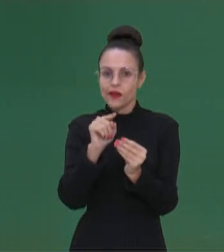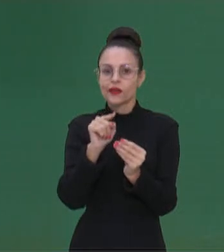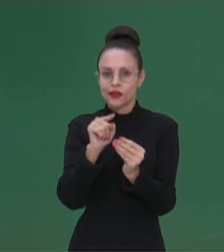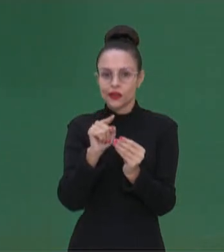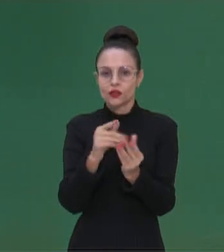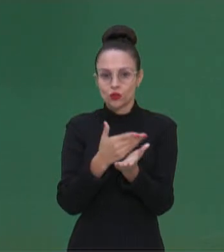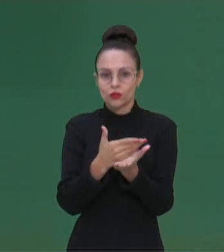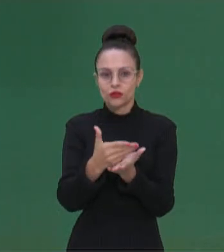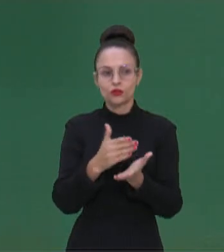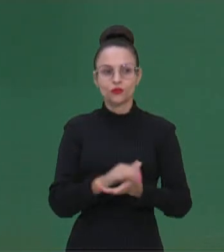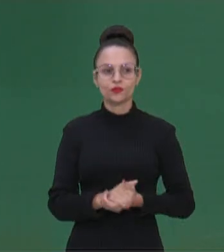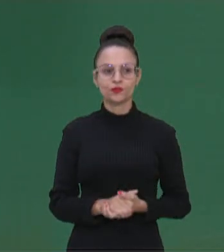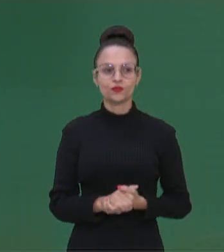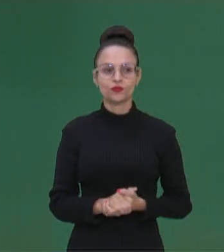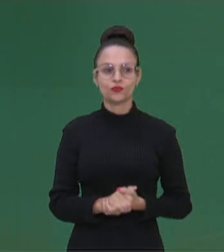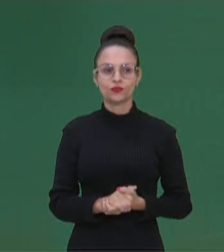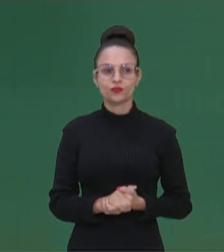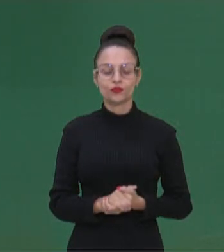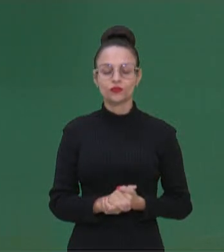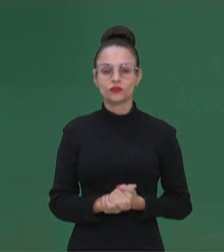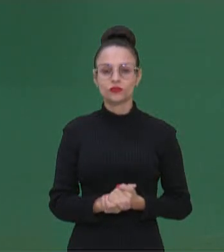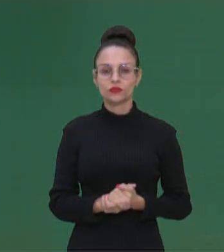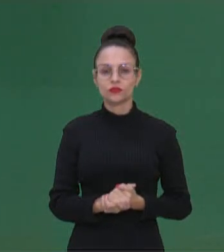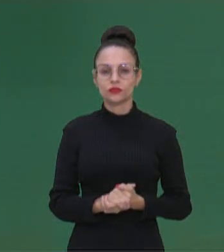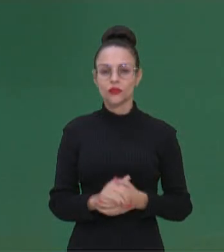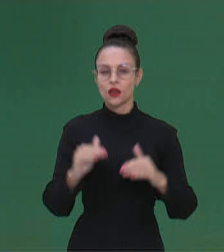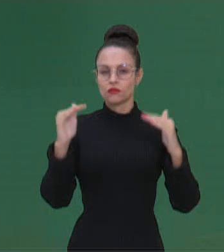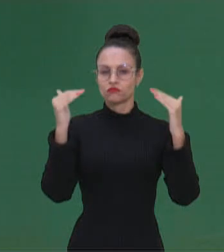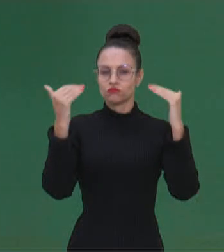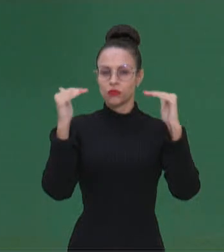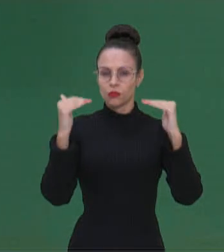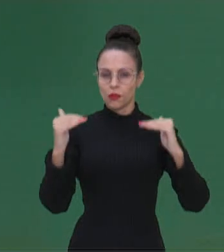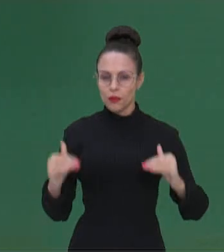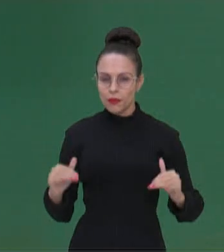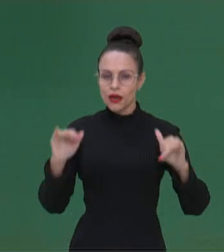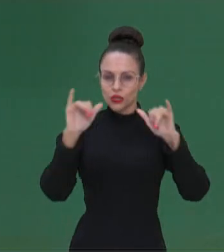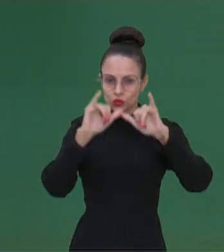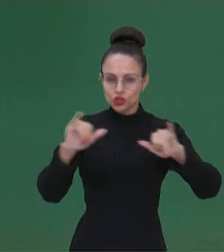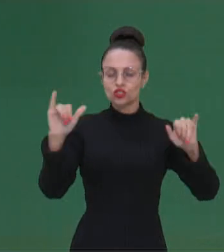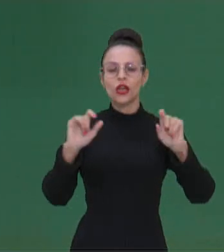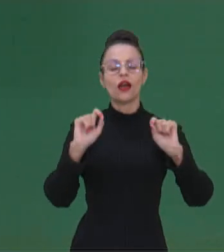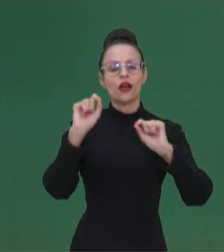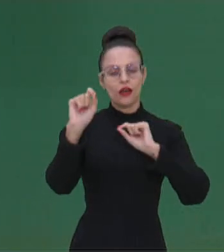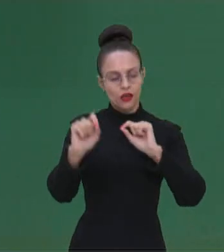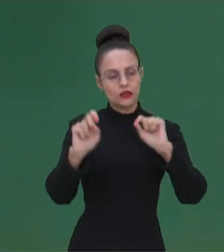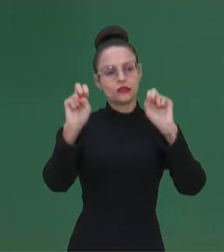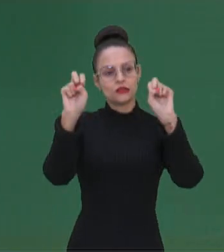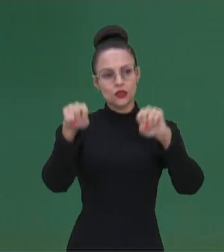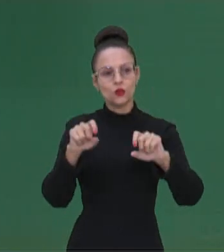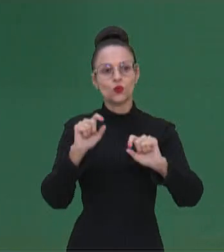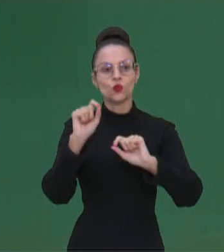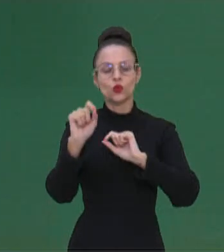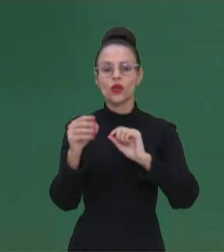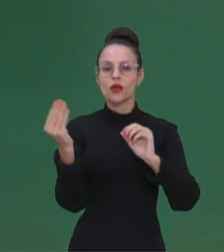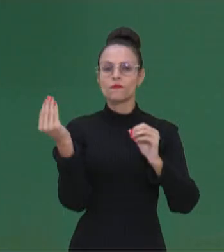nesse início. No corpo da notícia, aí sim eu tenho a parte que eu vou,